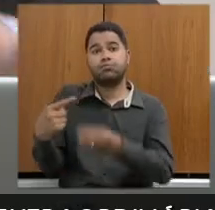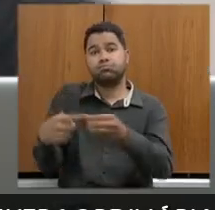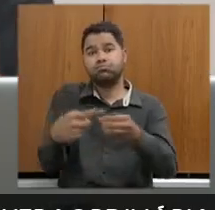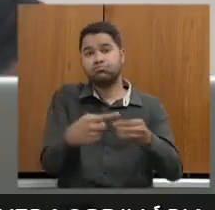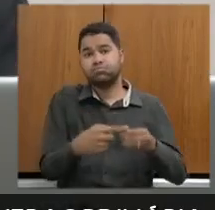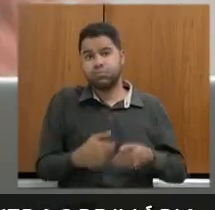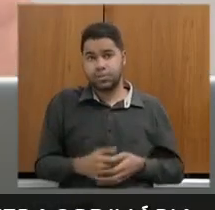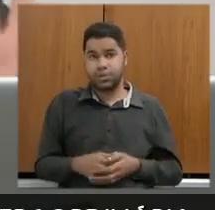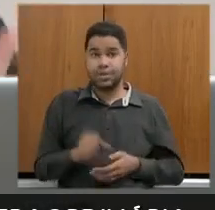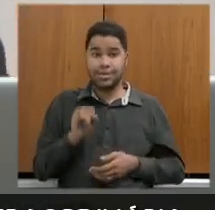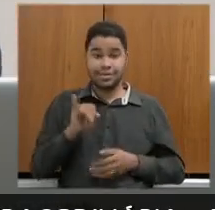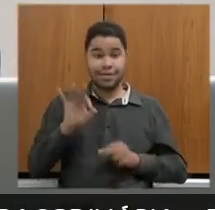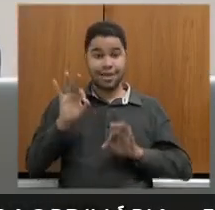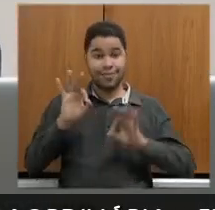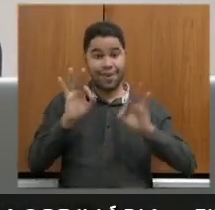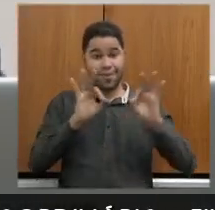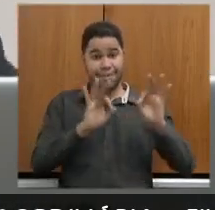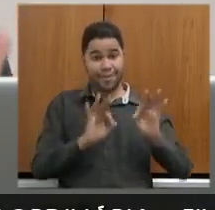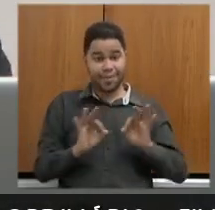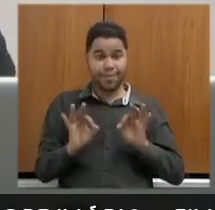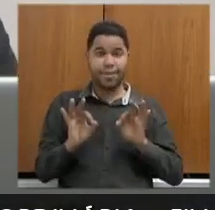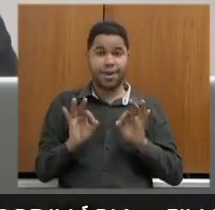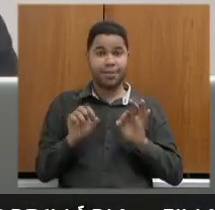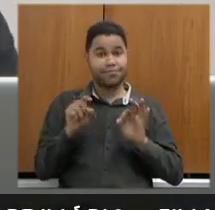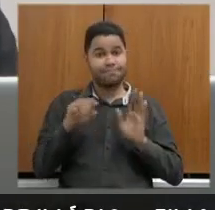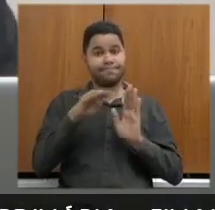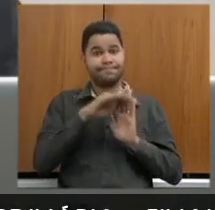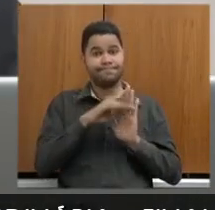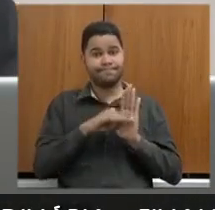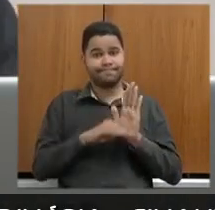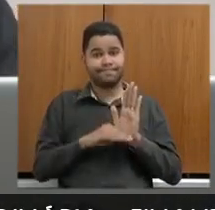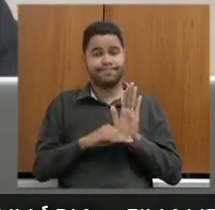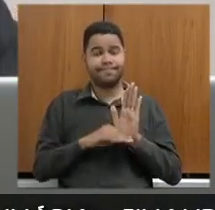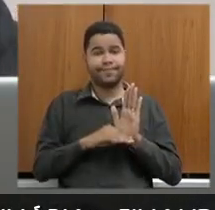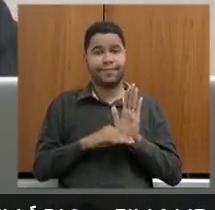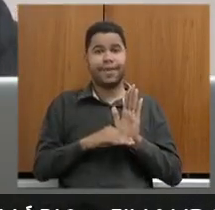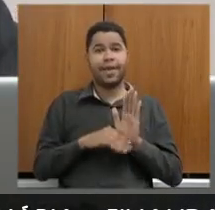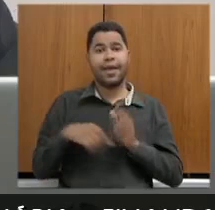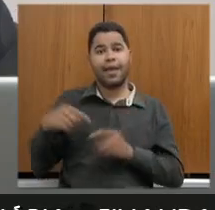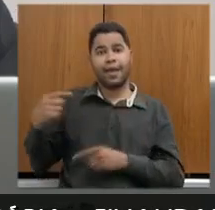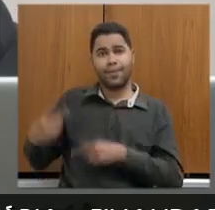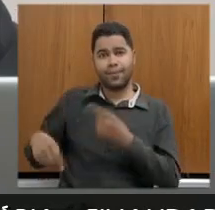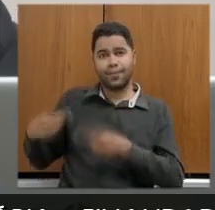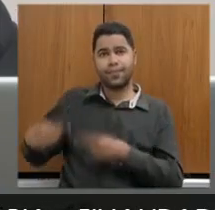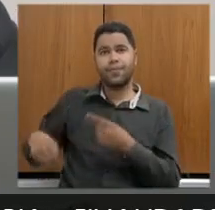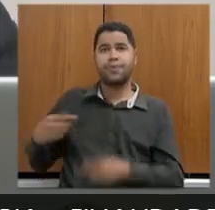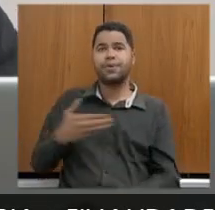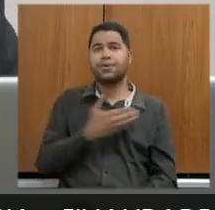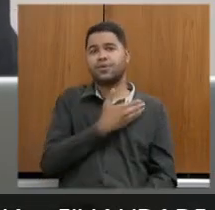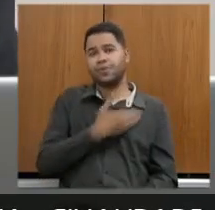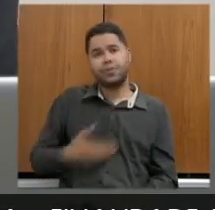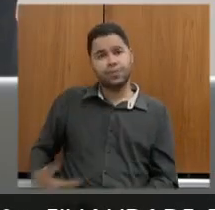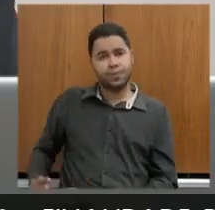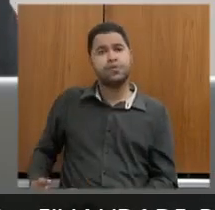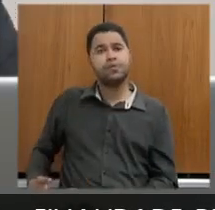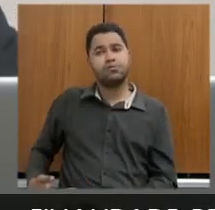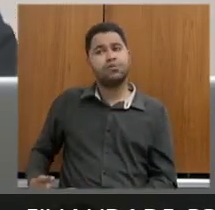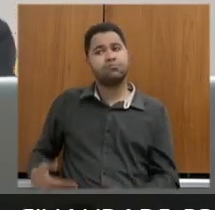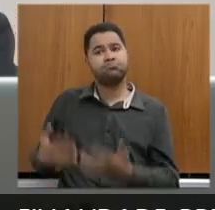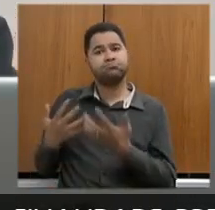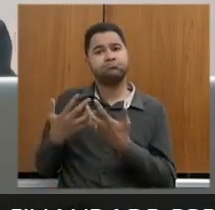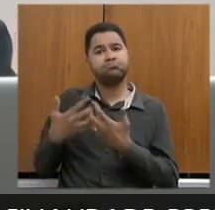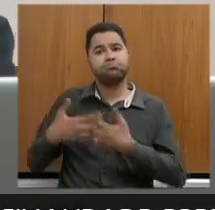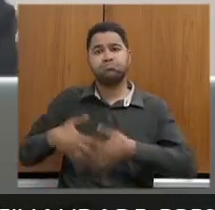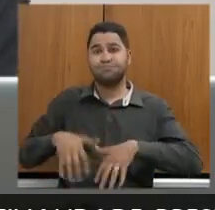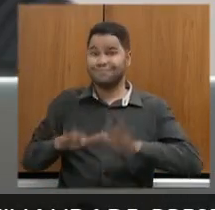Então se fosse feito desta forma com esse critério a política pública é ela seria